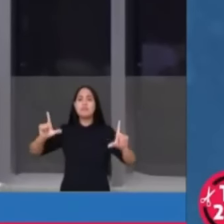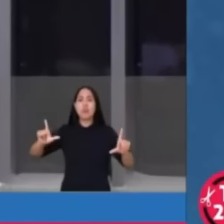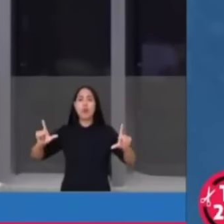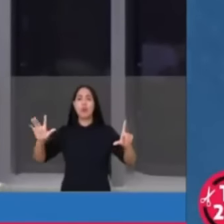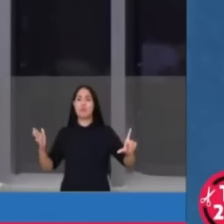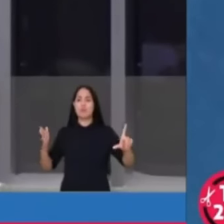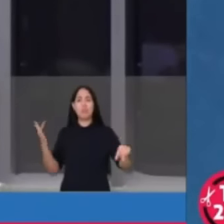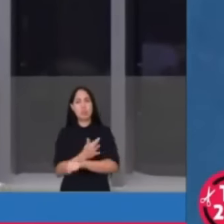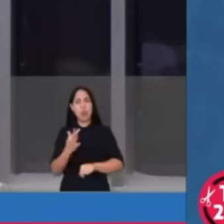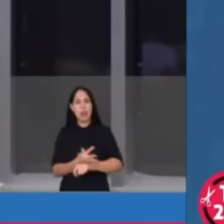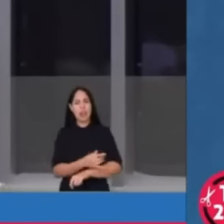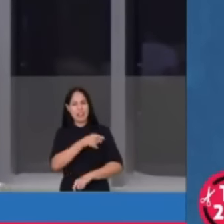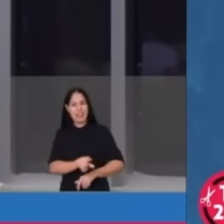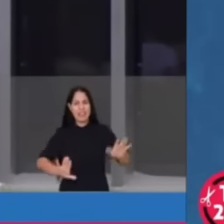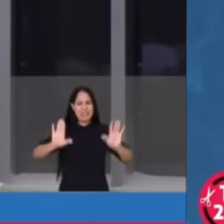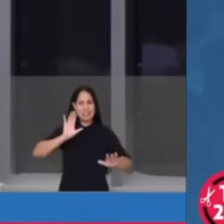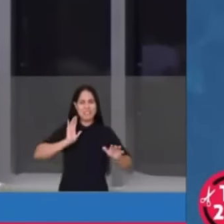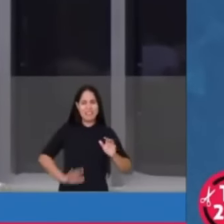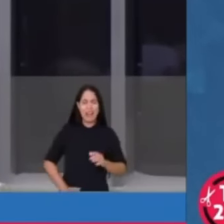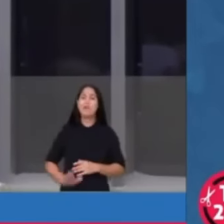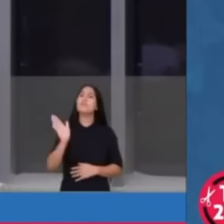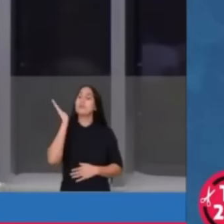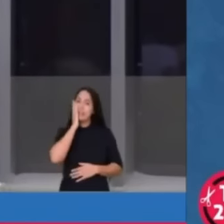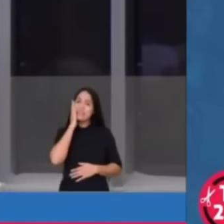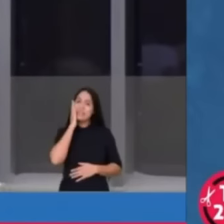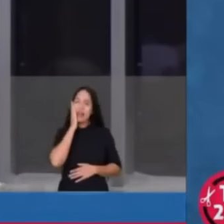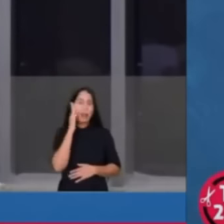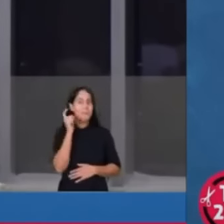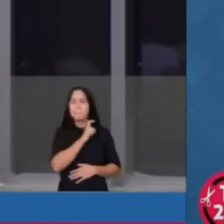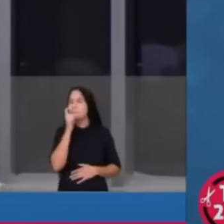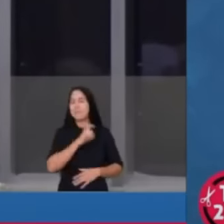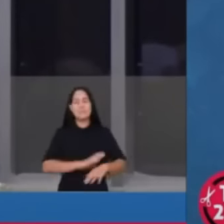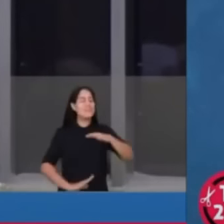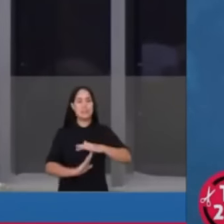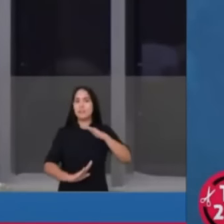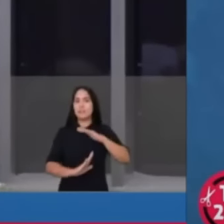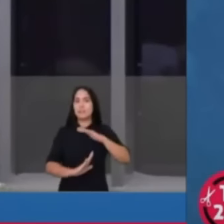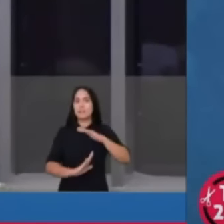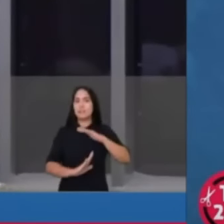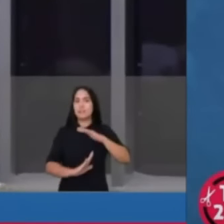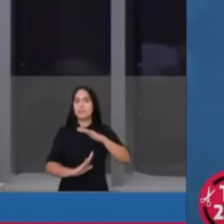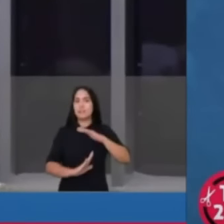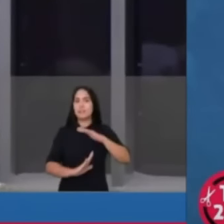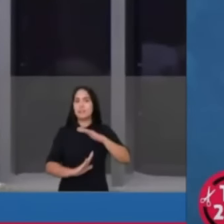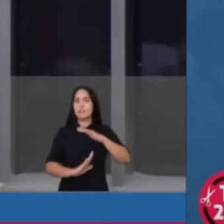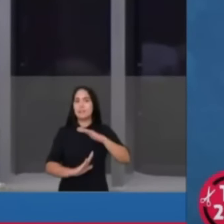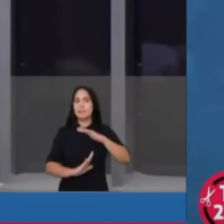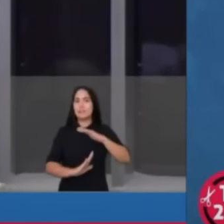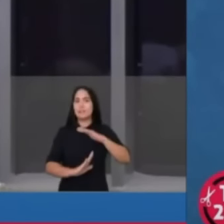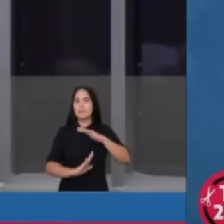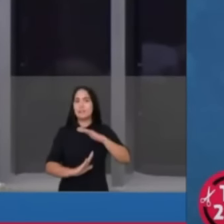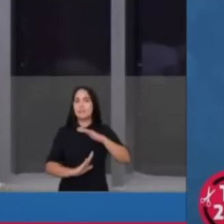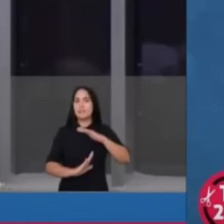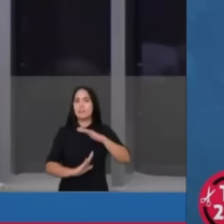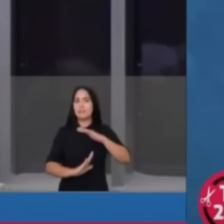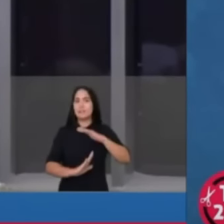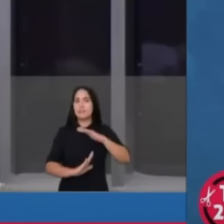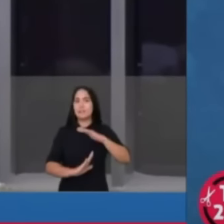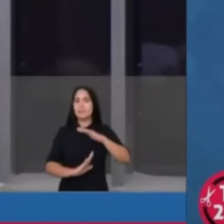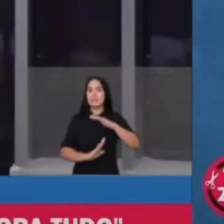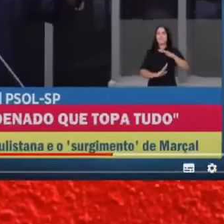esse serem candidatos Porque eles sabem que a mentira não tem limites e nem tem escrúpulos as emissoras de